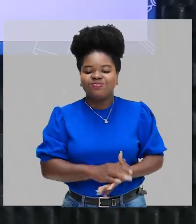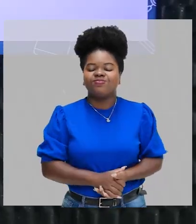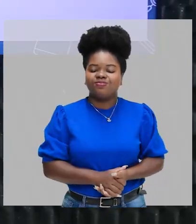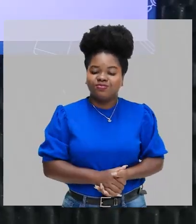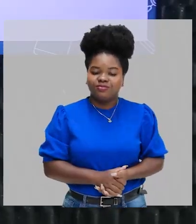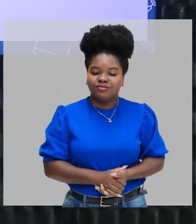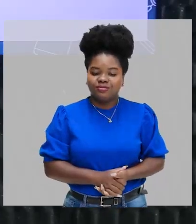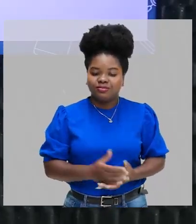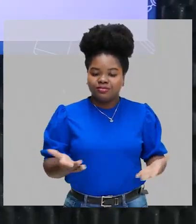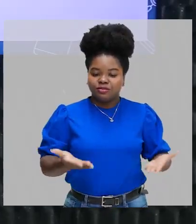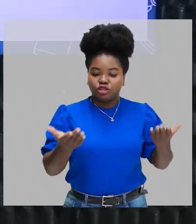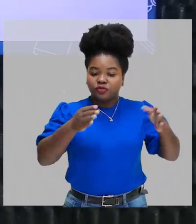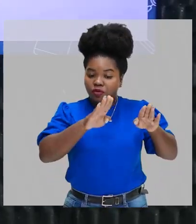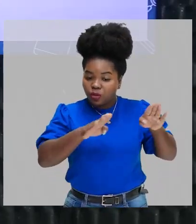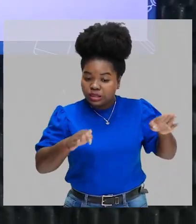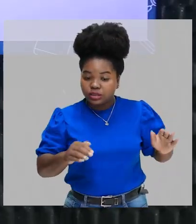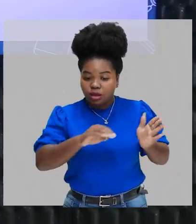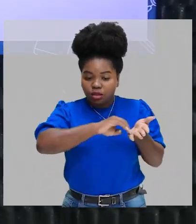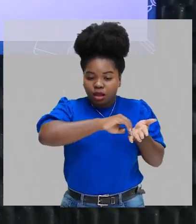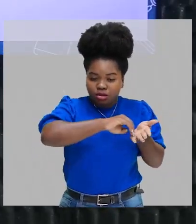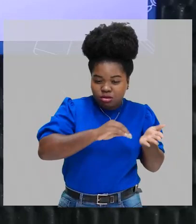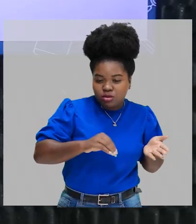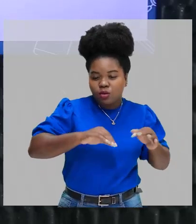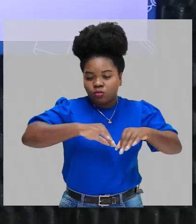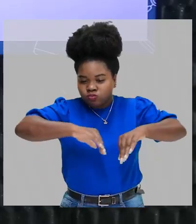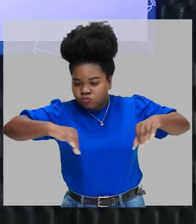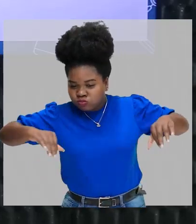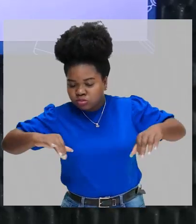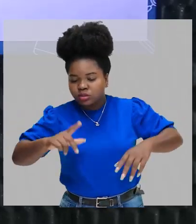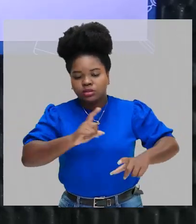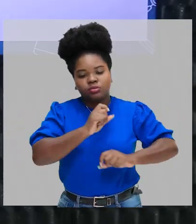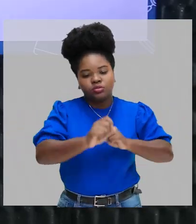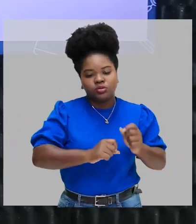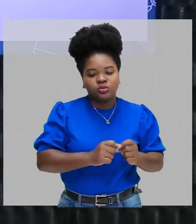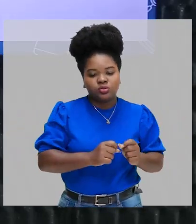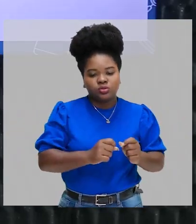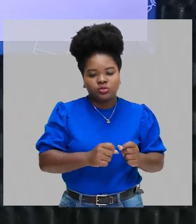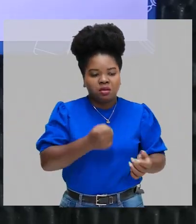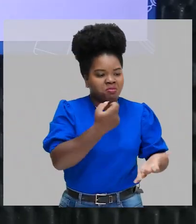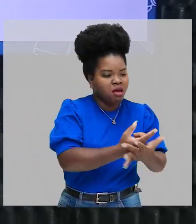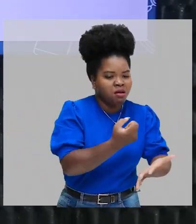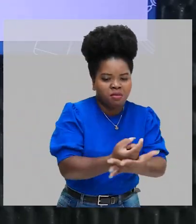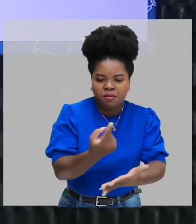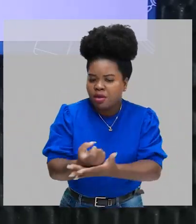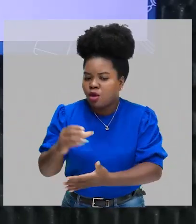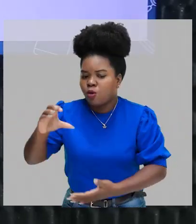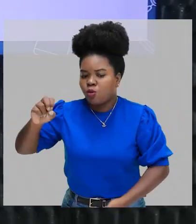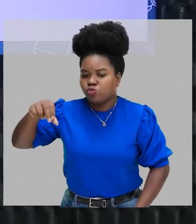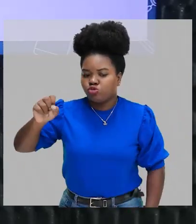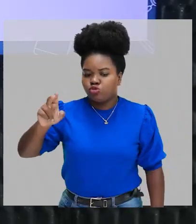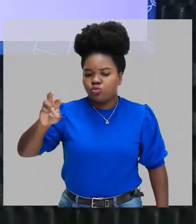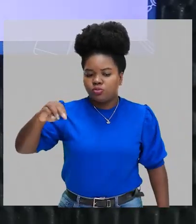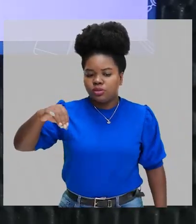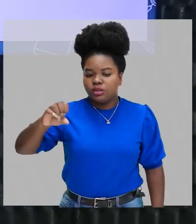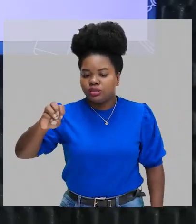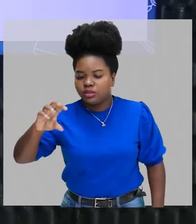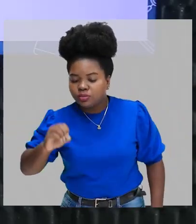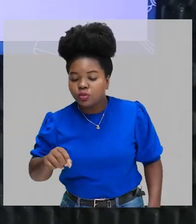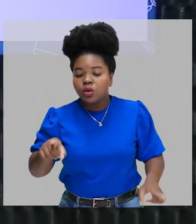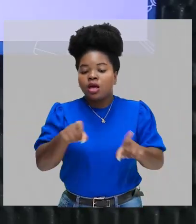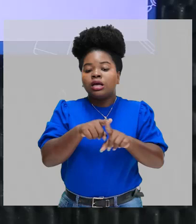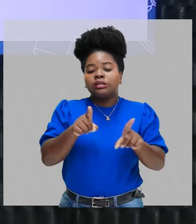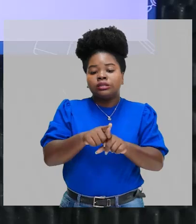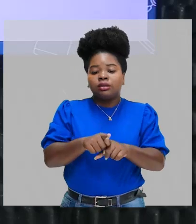Promoveu o consumismo, a alienação e acabou tendo como consequência